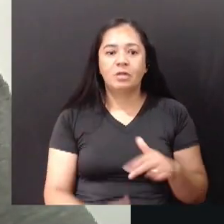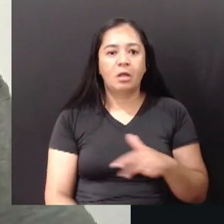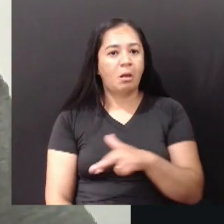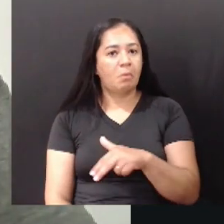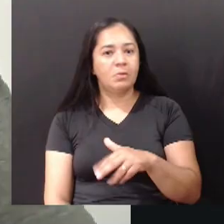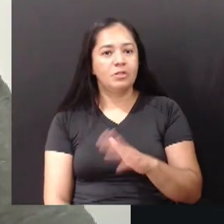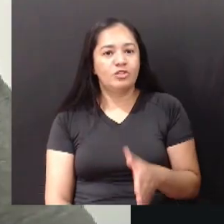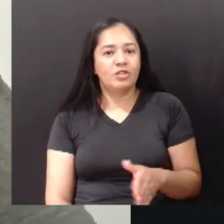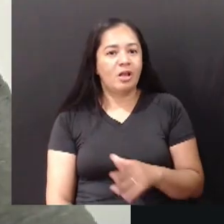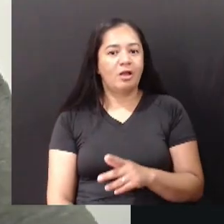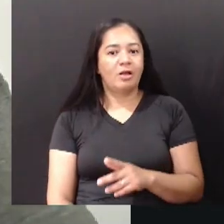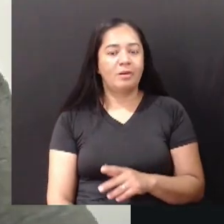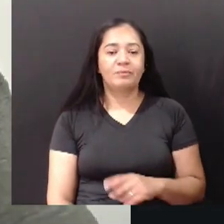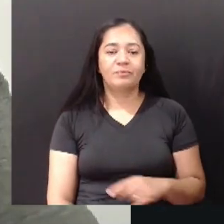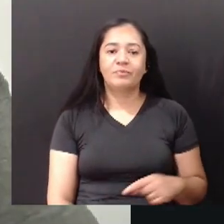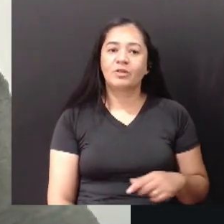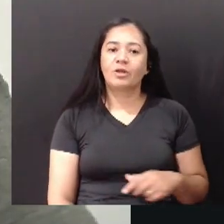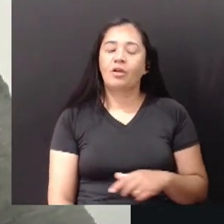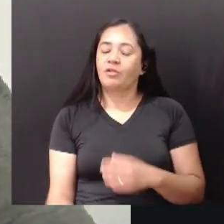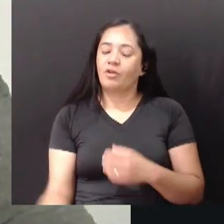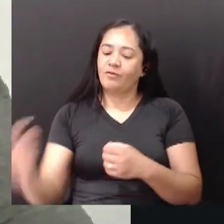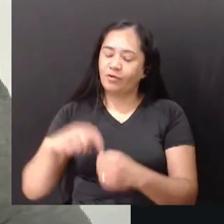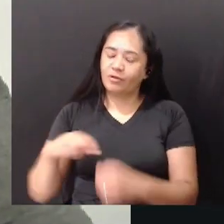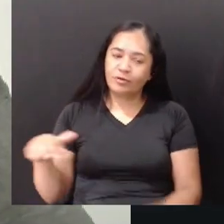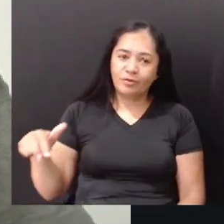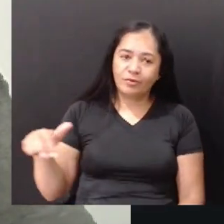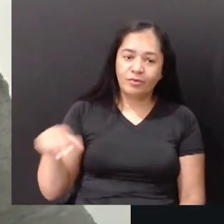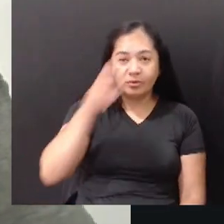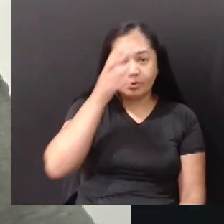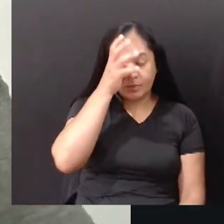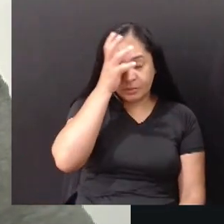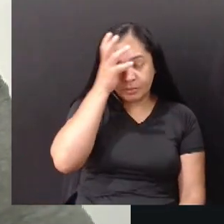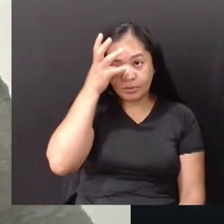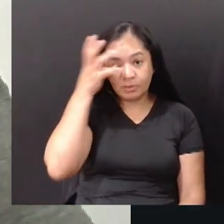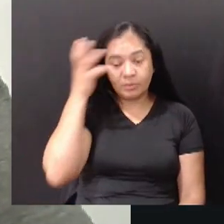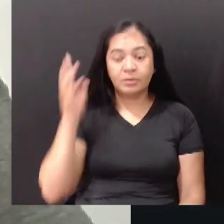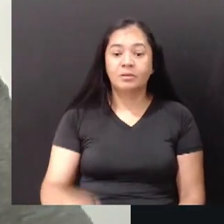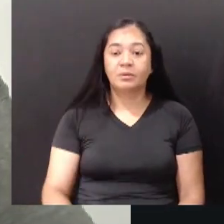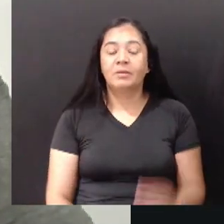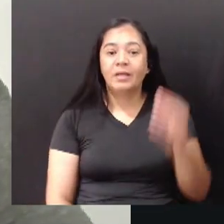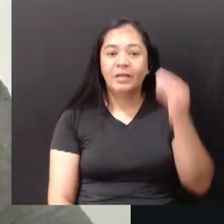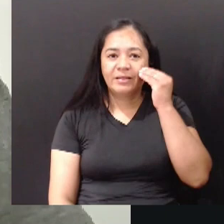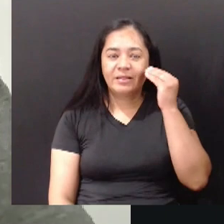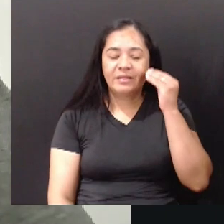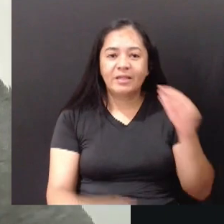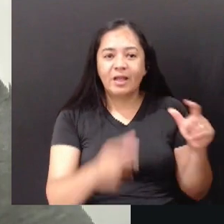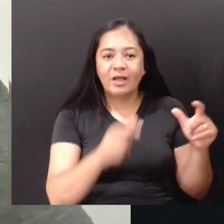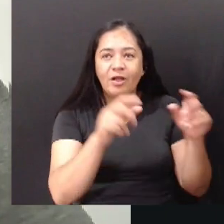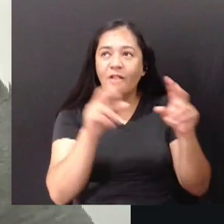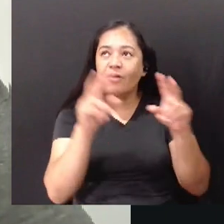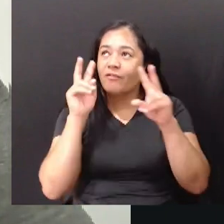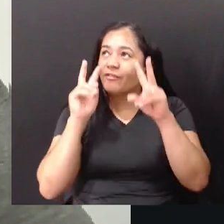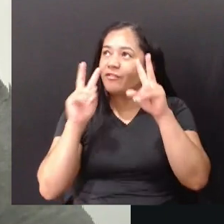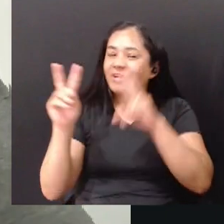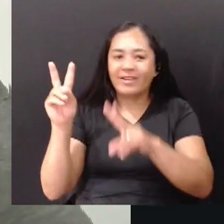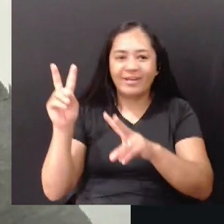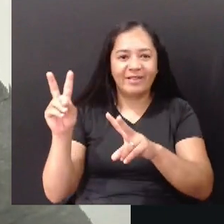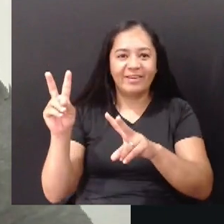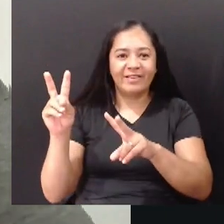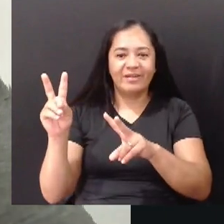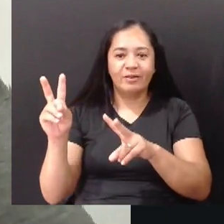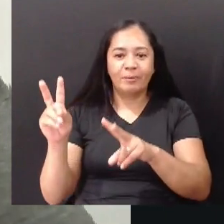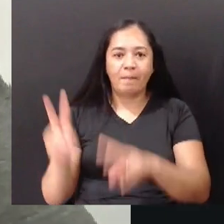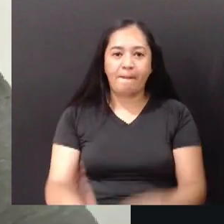tinha até passado. A gente resolveu voltar para trás para tentar localizar o